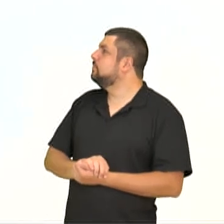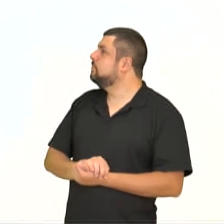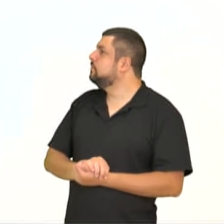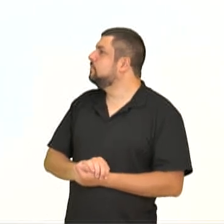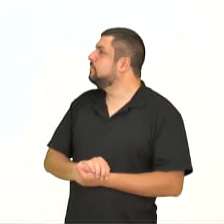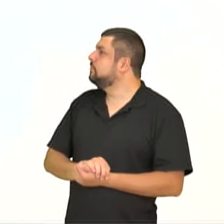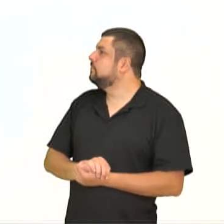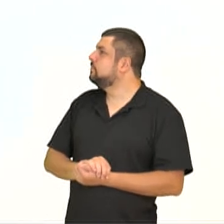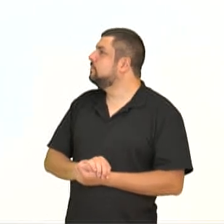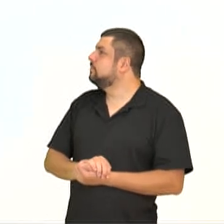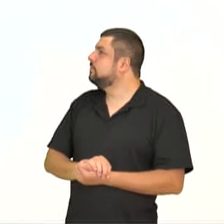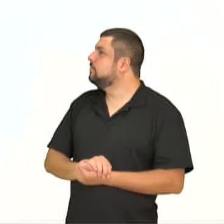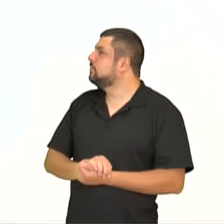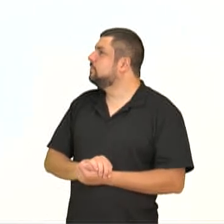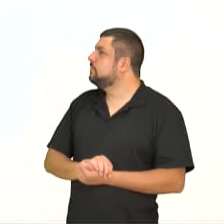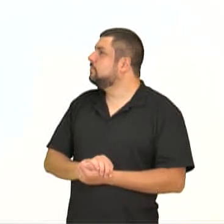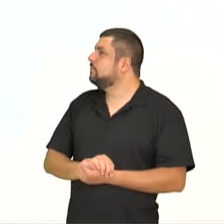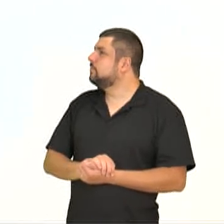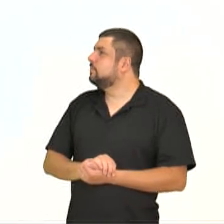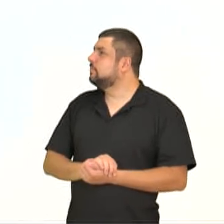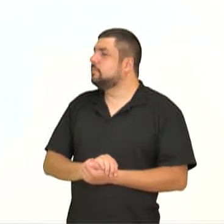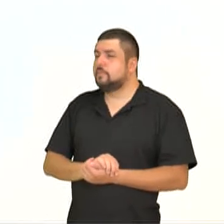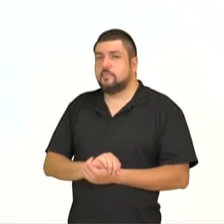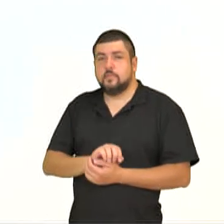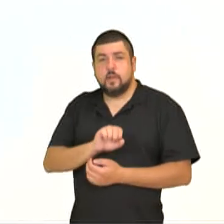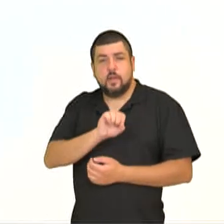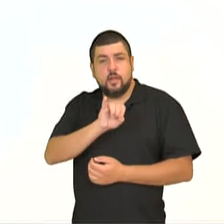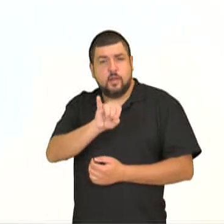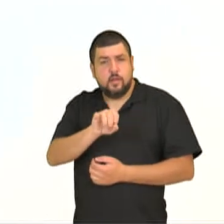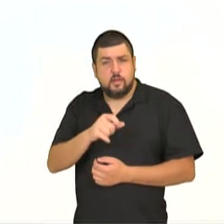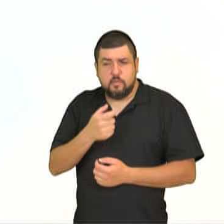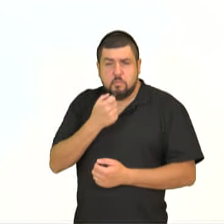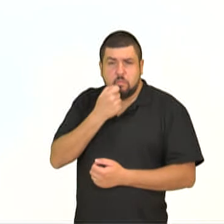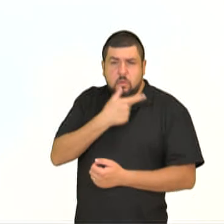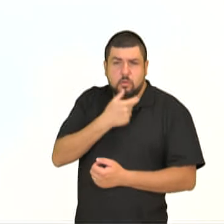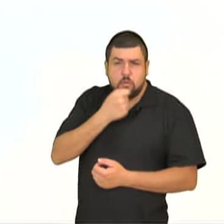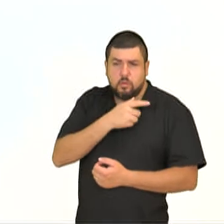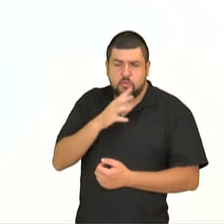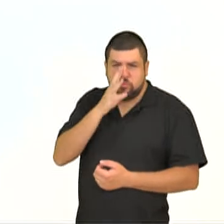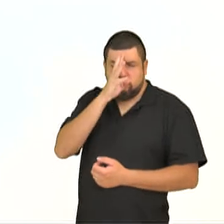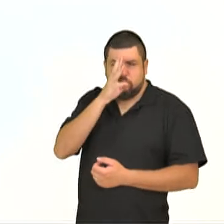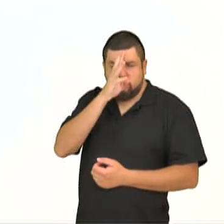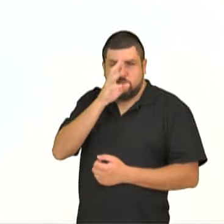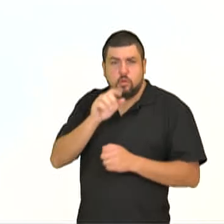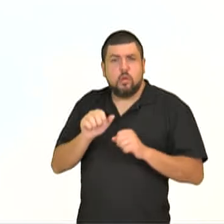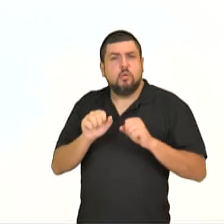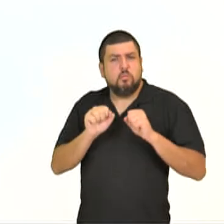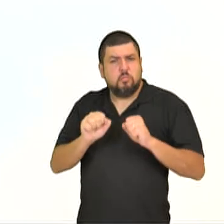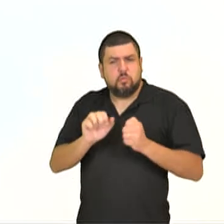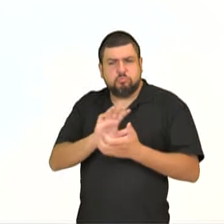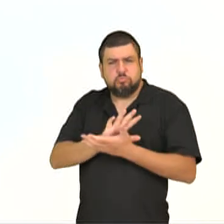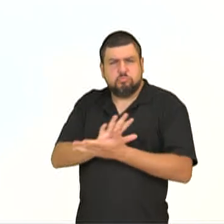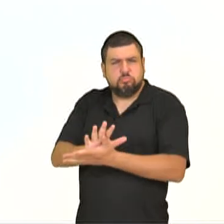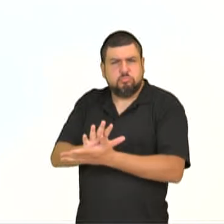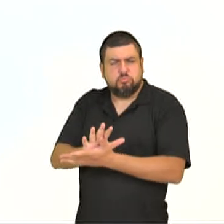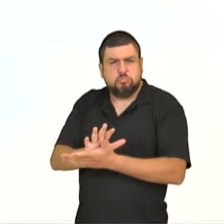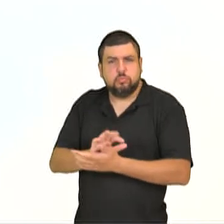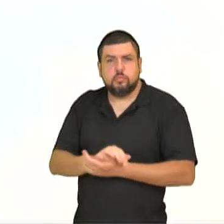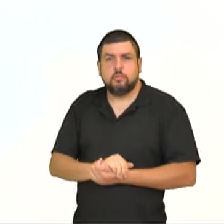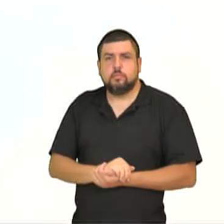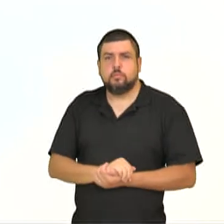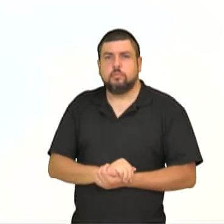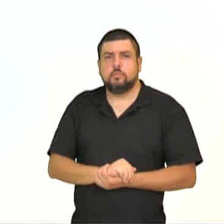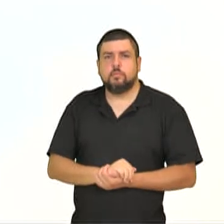causar-lhe daño. Se contar essa piada de mau gosto a qualquer, poderia causar daño. Aqui estão